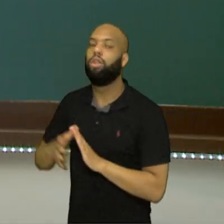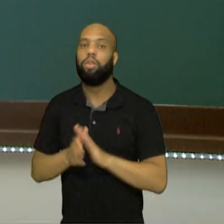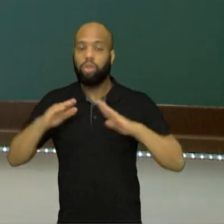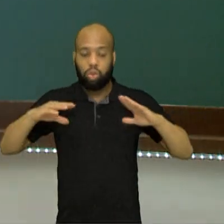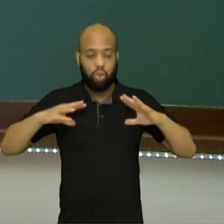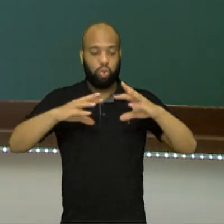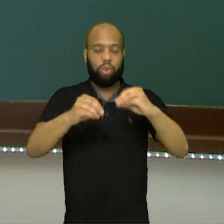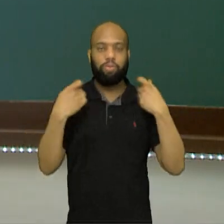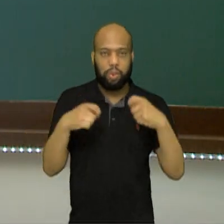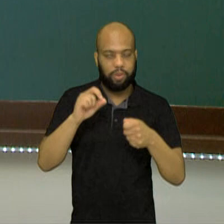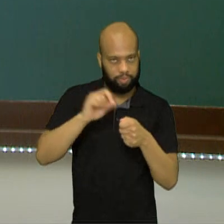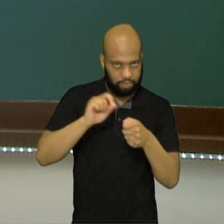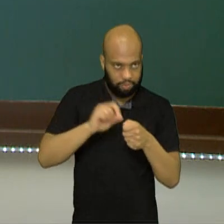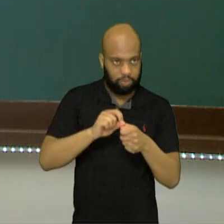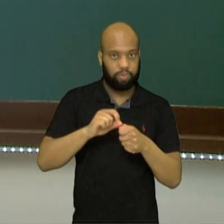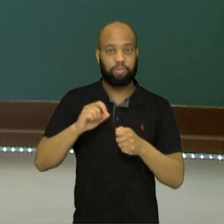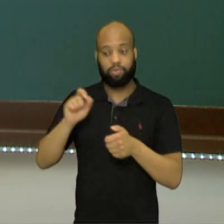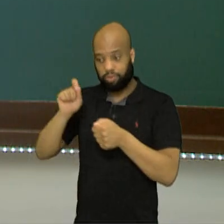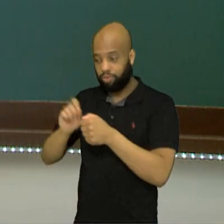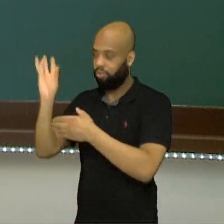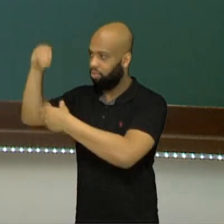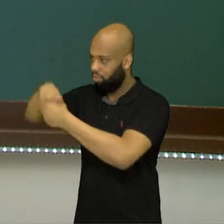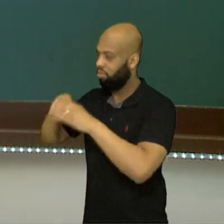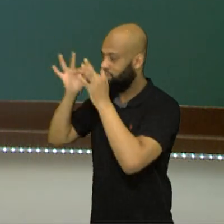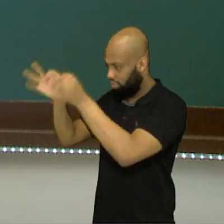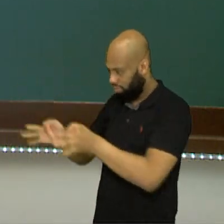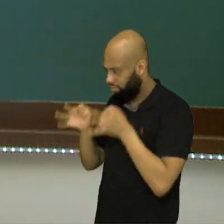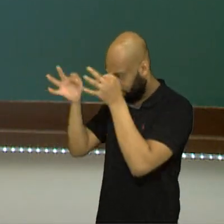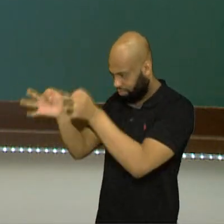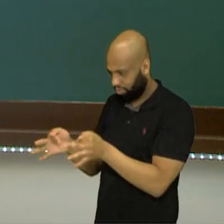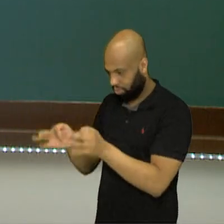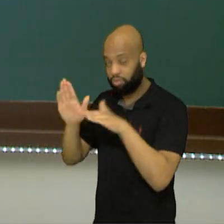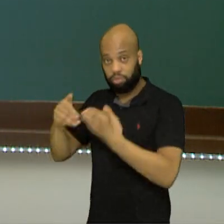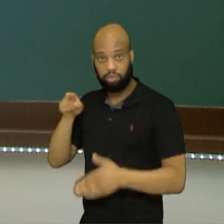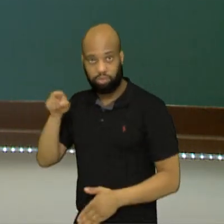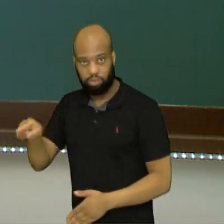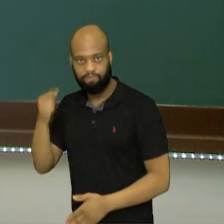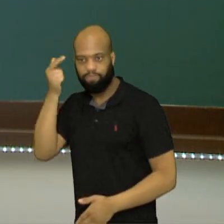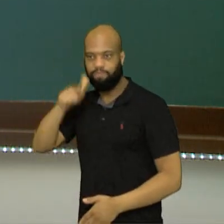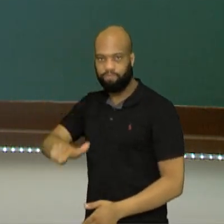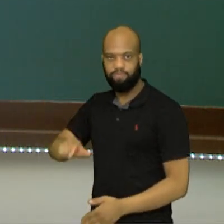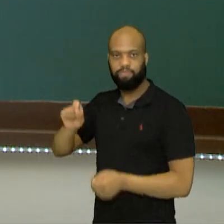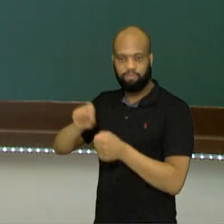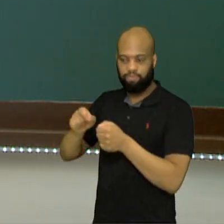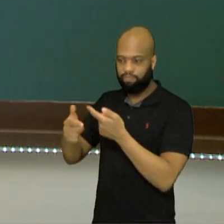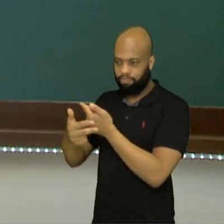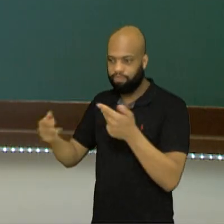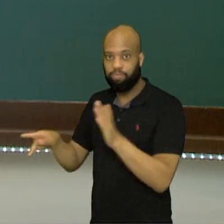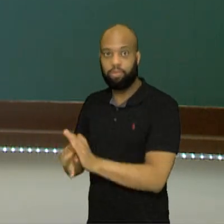que era necessário se produzia no feudo, ou seja, ele era autossuficiente, né?